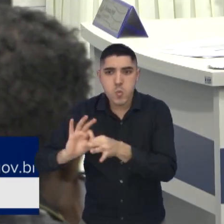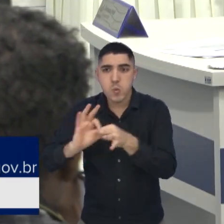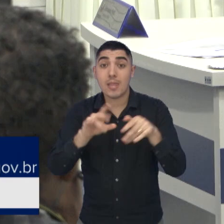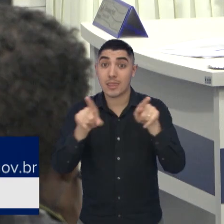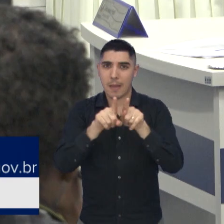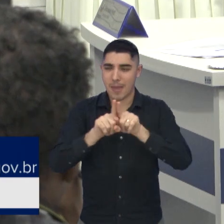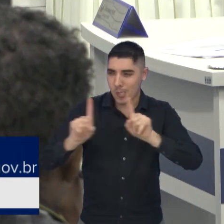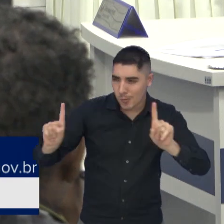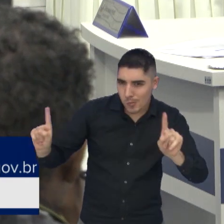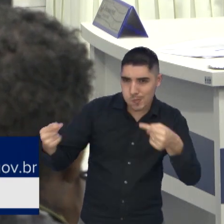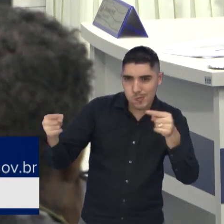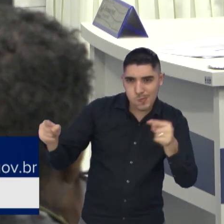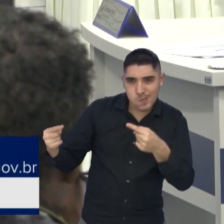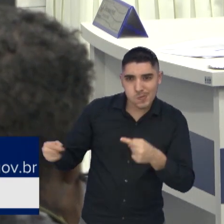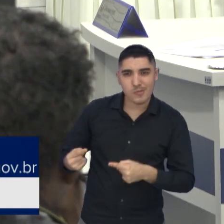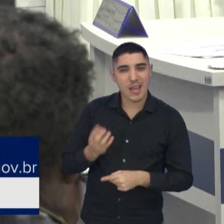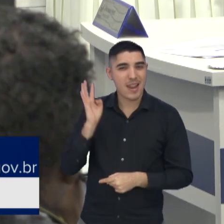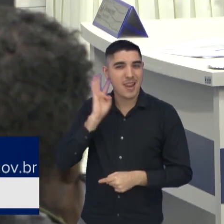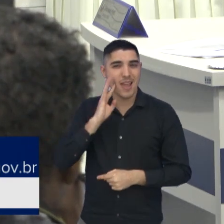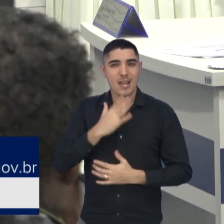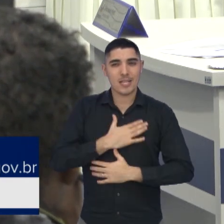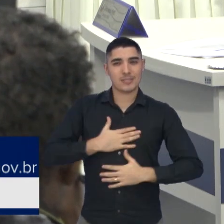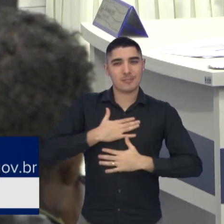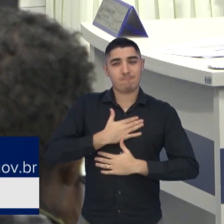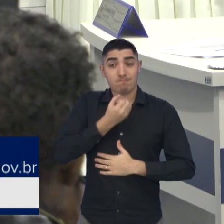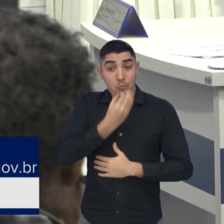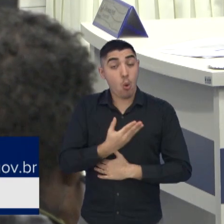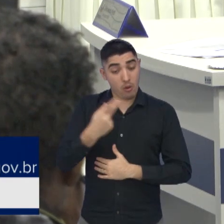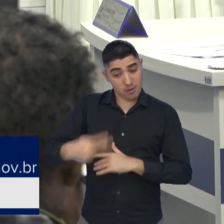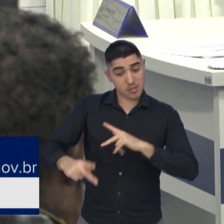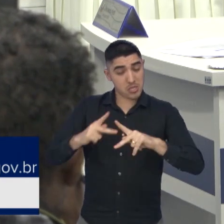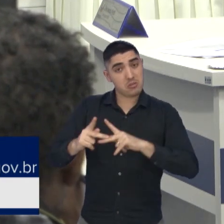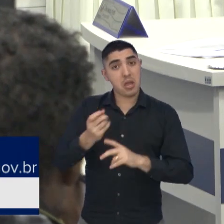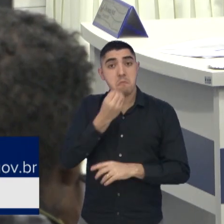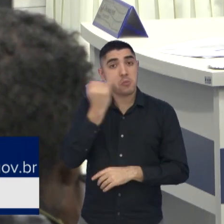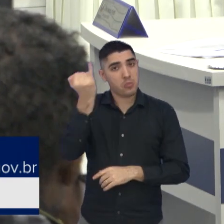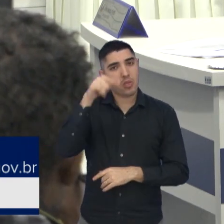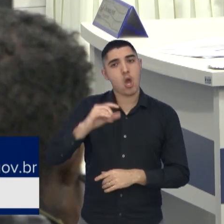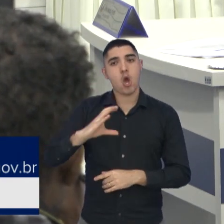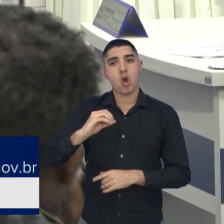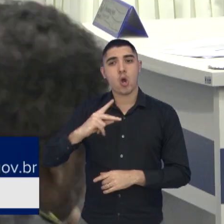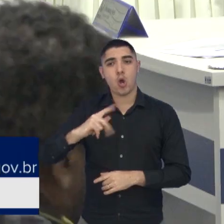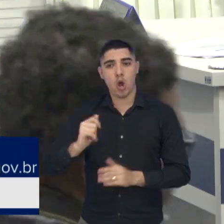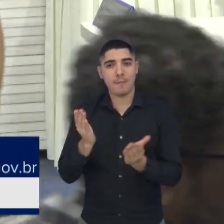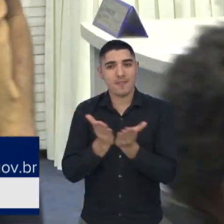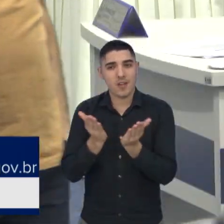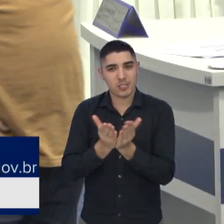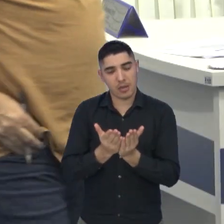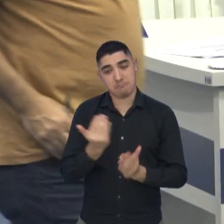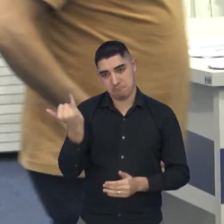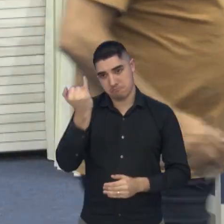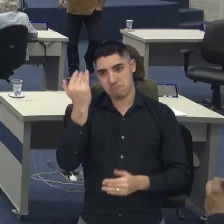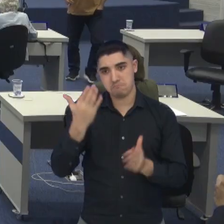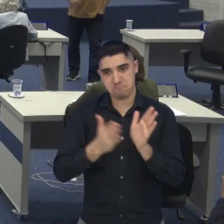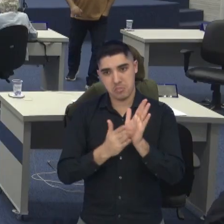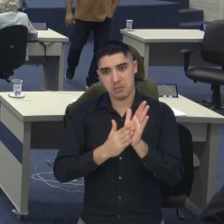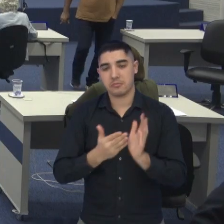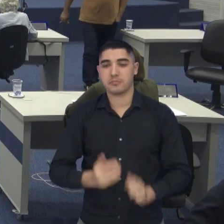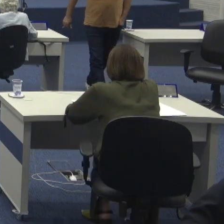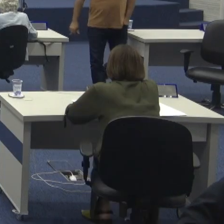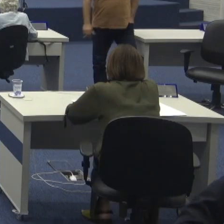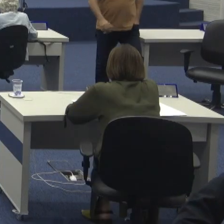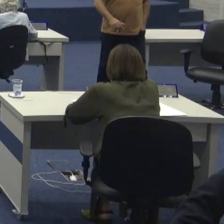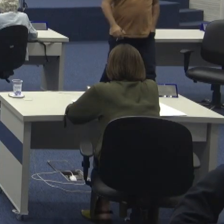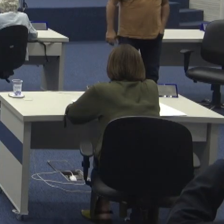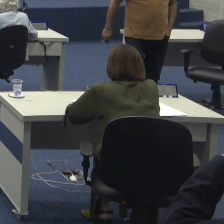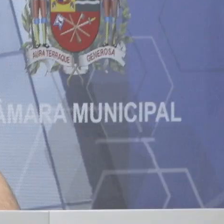de forma saudável, e a nossa cidade só tem a ganhar com a Copa Evangélica. Parabéns, vereador. Obrigado, Marcelo. Você faz